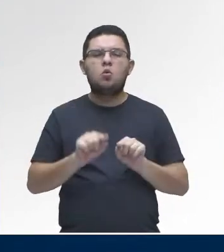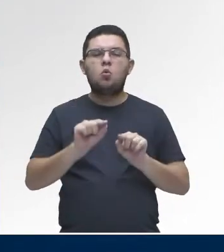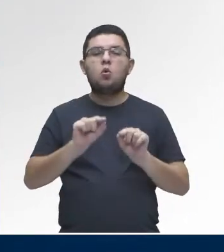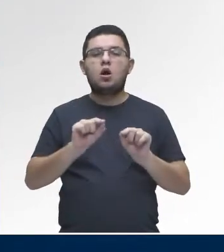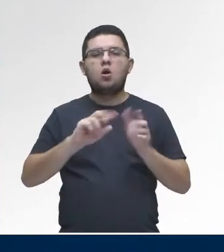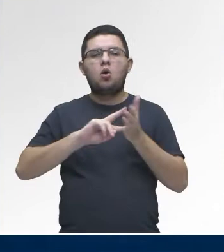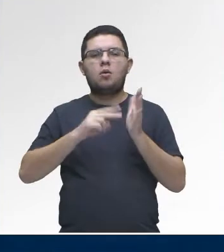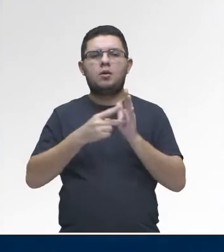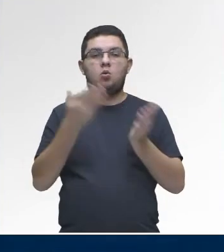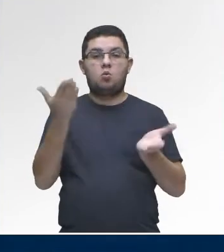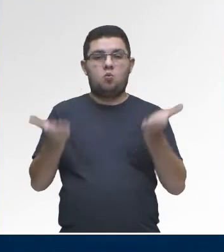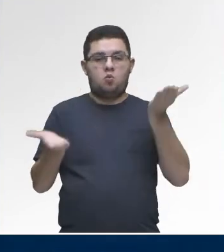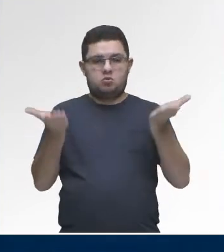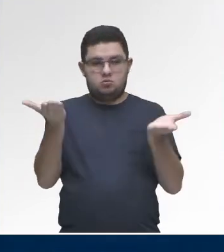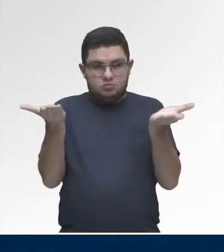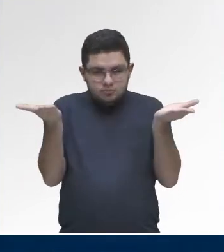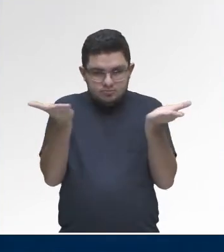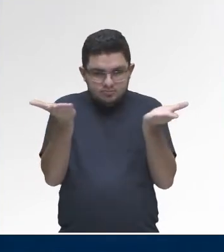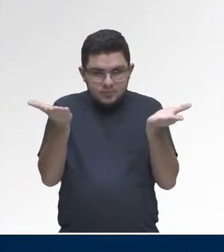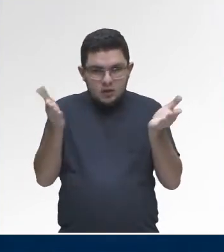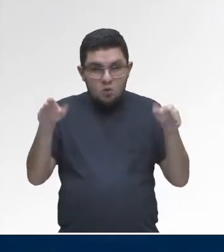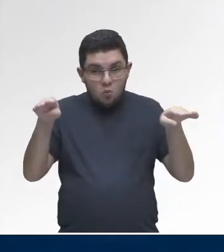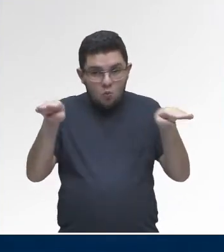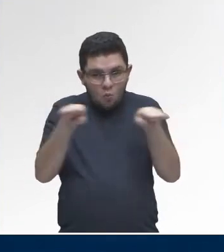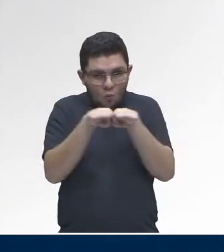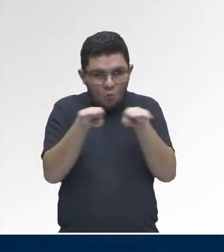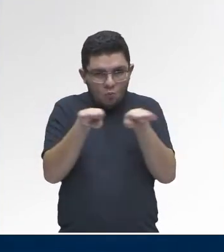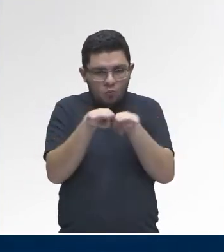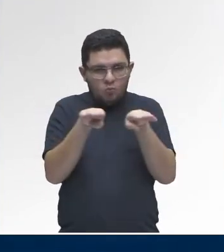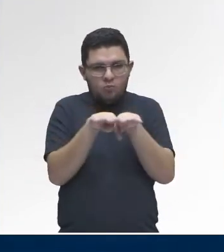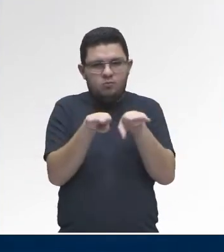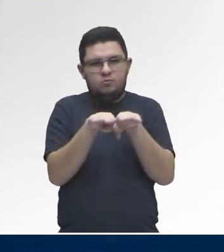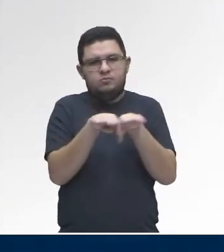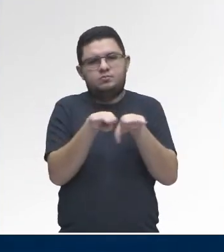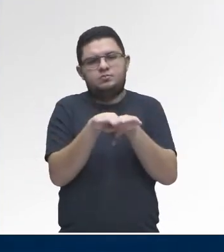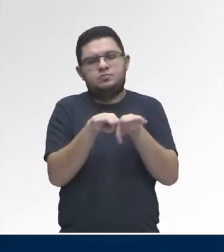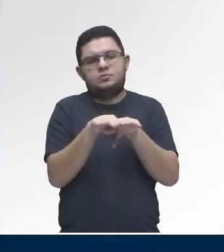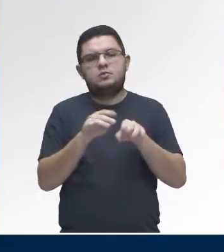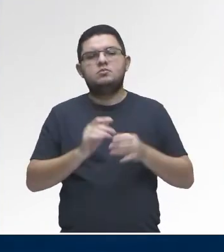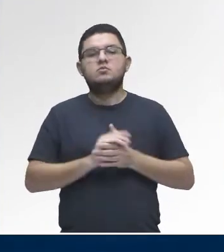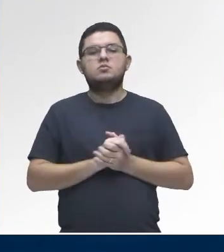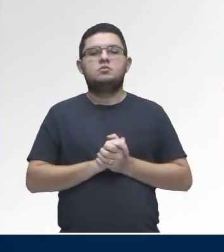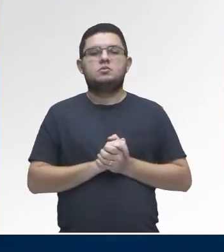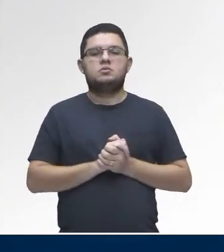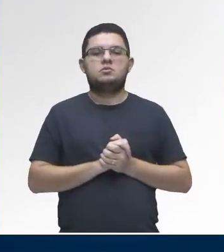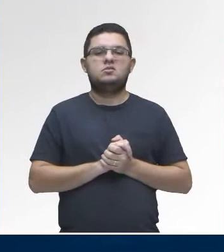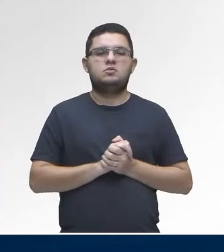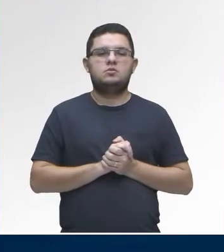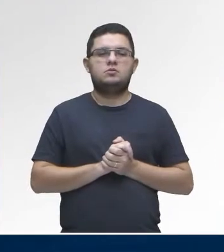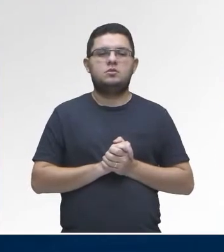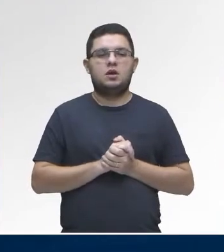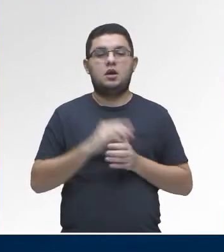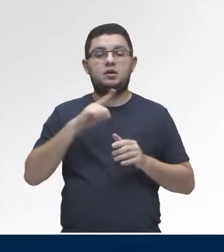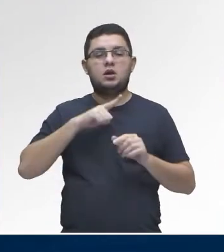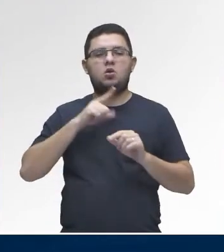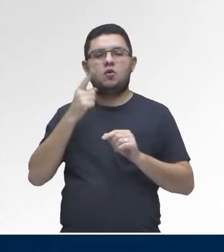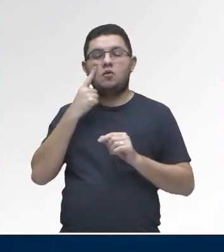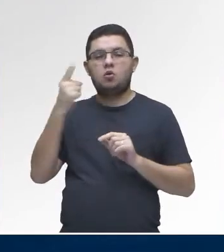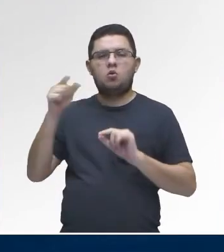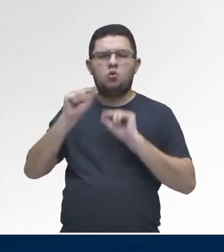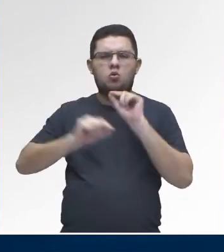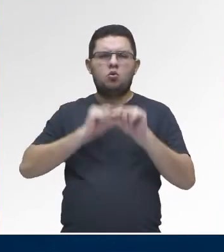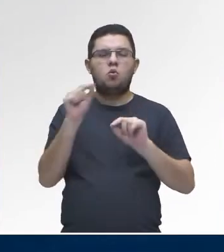em equilíbrio, como vocês bem viram aí no nosso vídeo, né? E a gente termina o vídeo com uma equação, né? Que diz